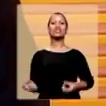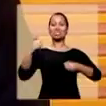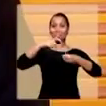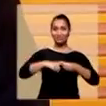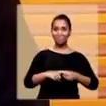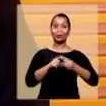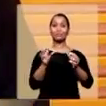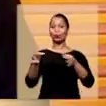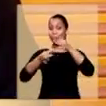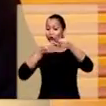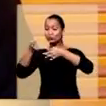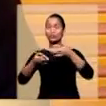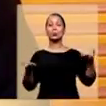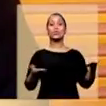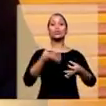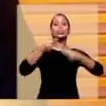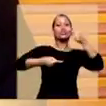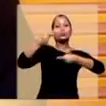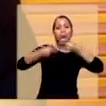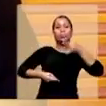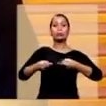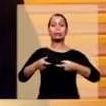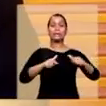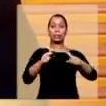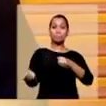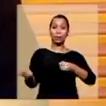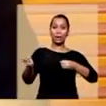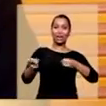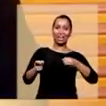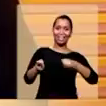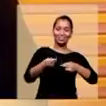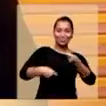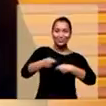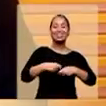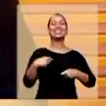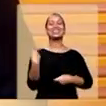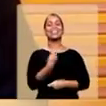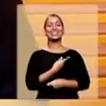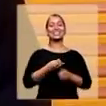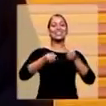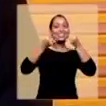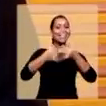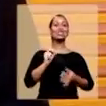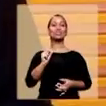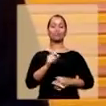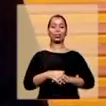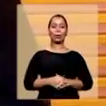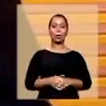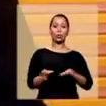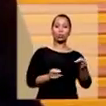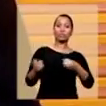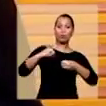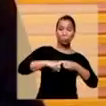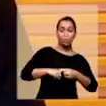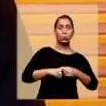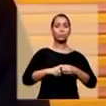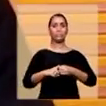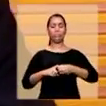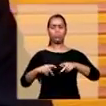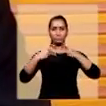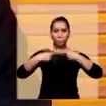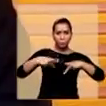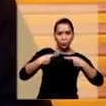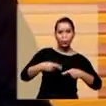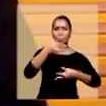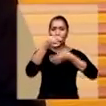E de volta ao ponto de vista, hoje discutindo o mercado de trabalho, falávamos no bloco anterior sobre a reorganização, sobre rever os